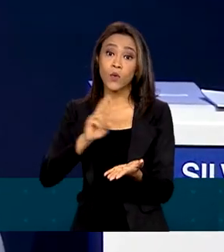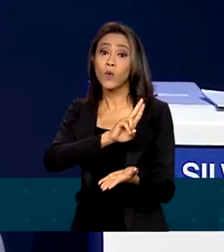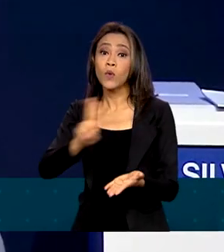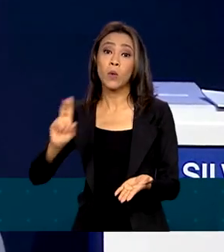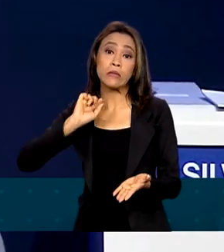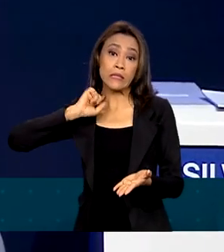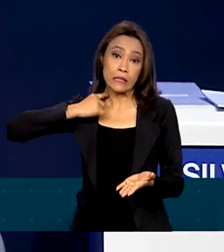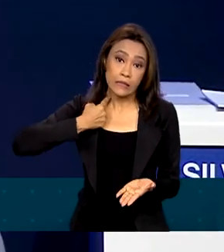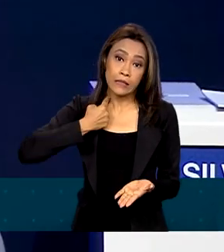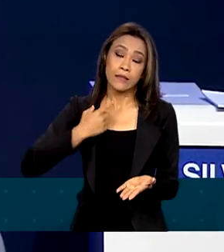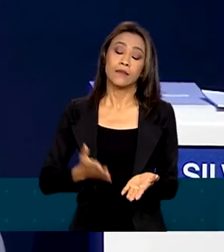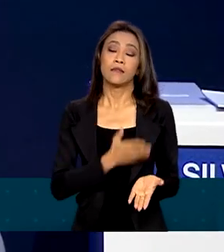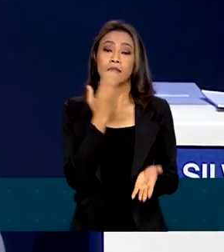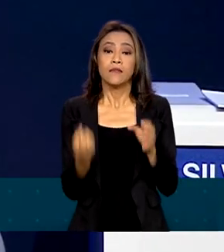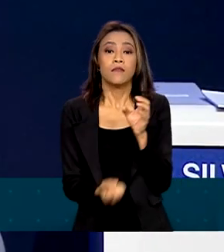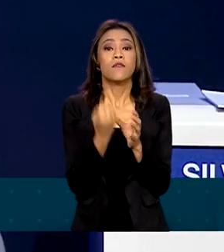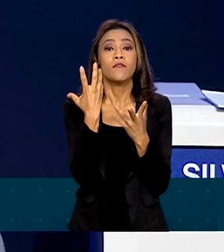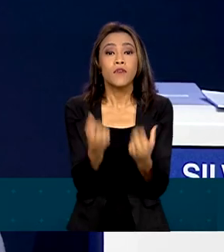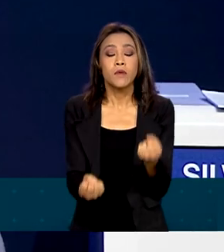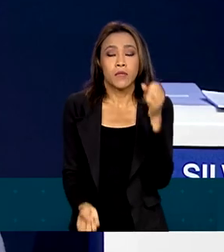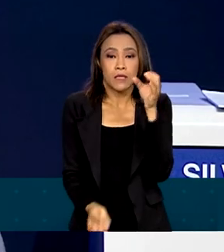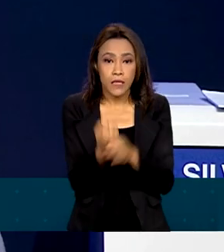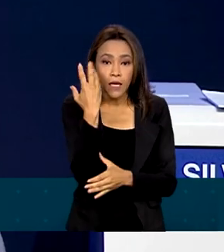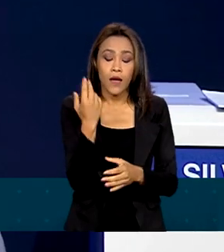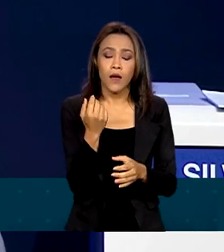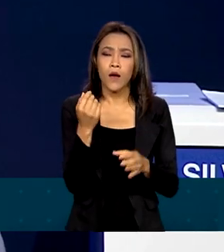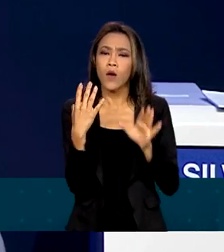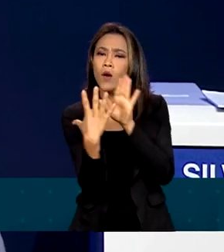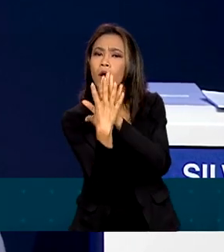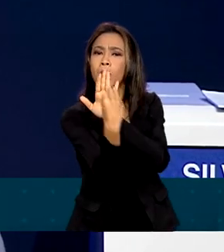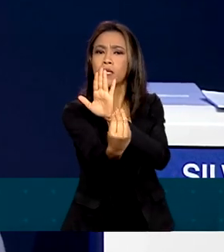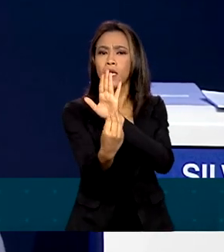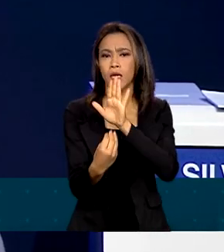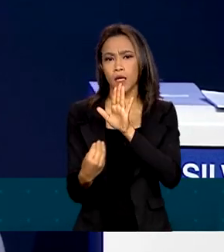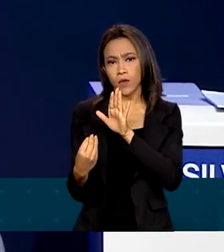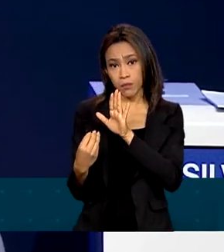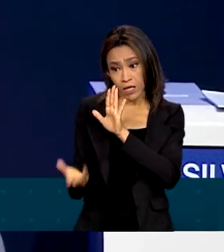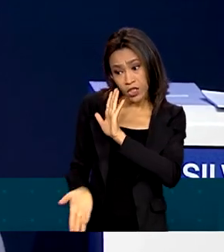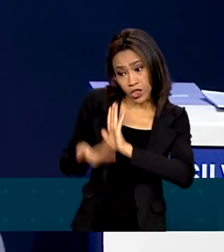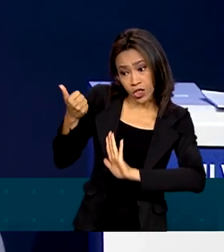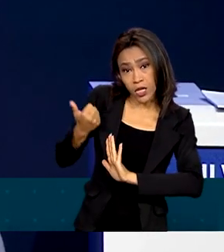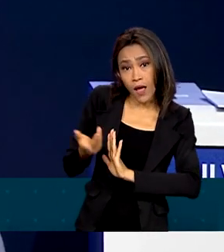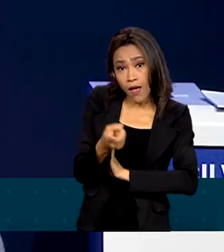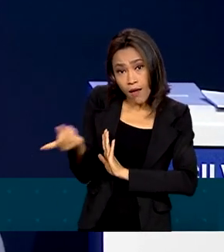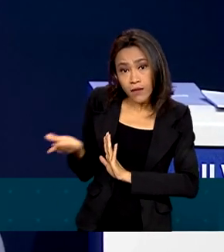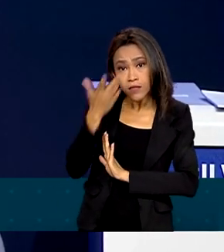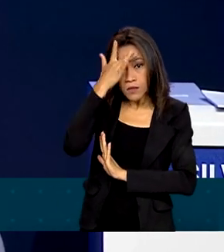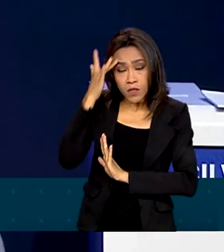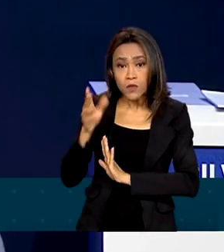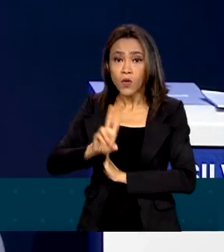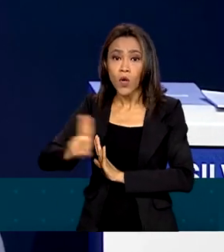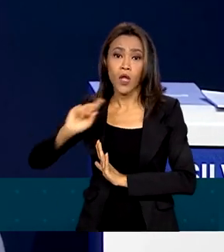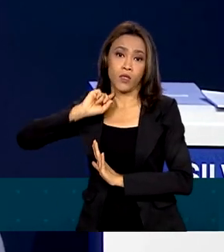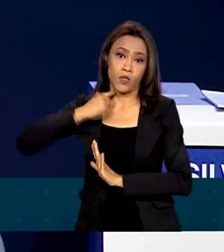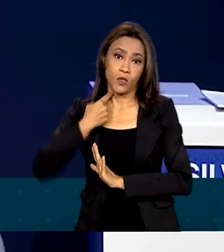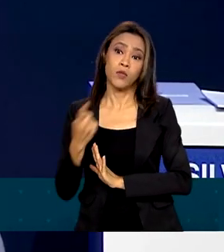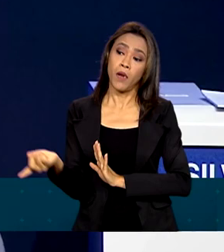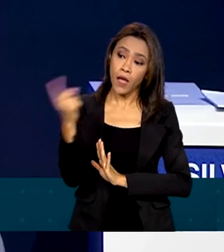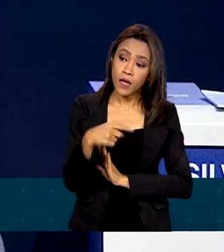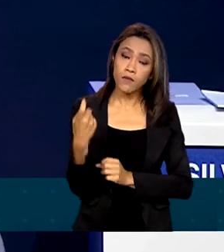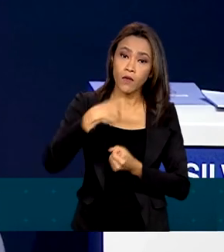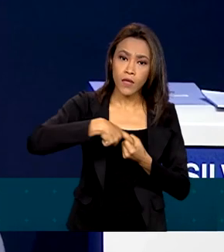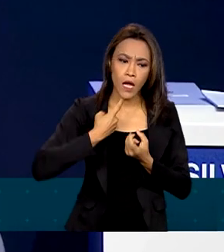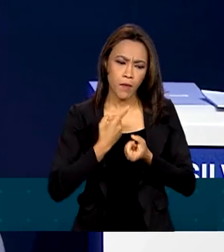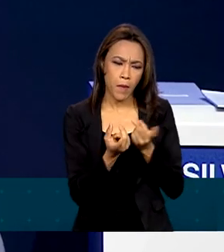vamos criar agora um modelo vai retirar essas pessoas da negativação e poderem voltar ao mercado de consumo temos